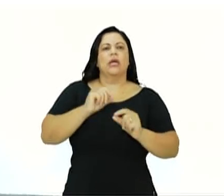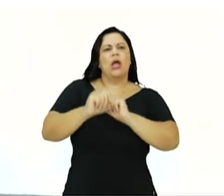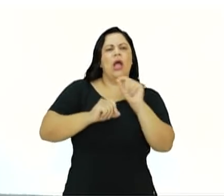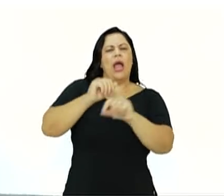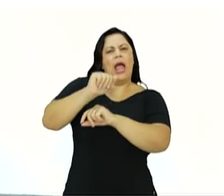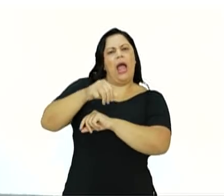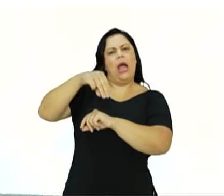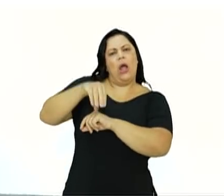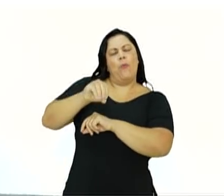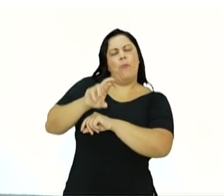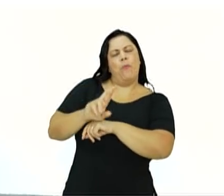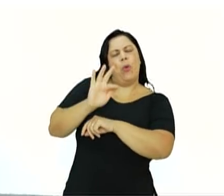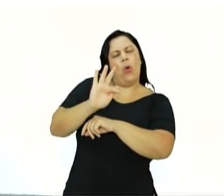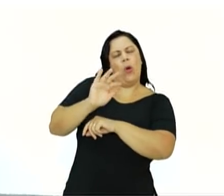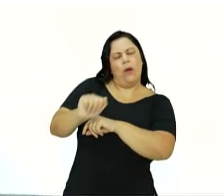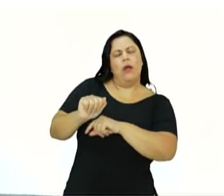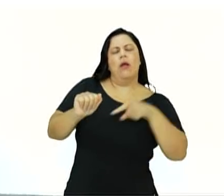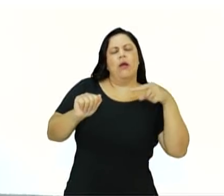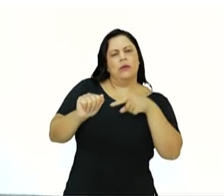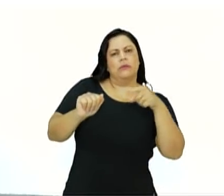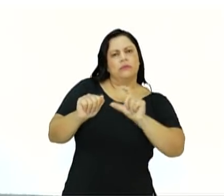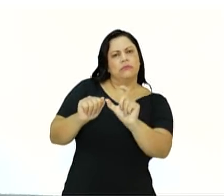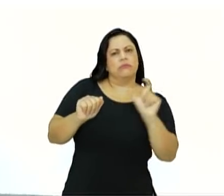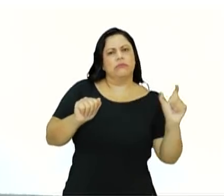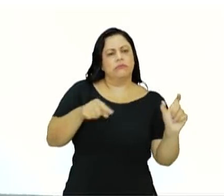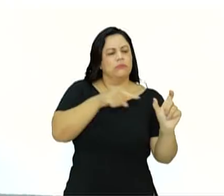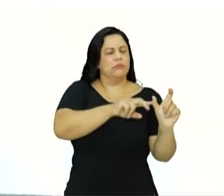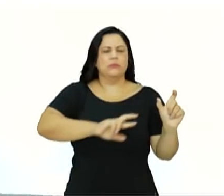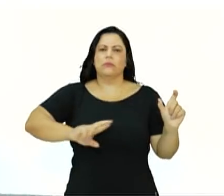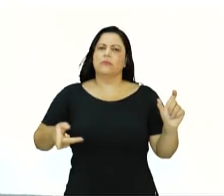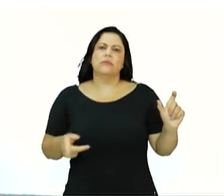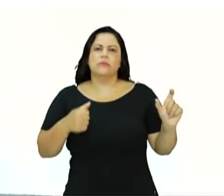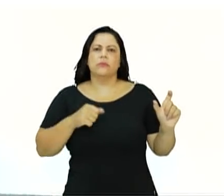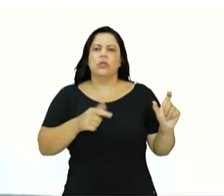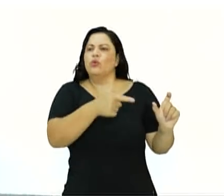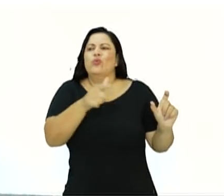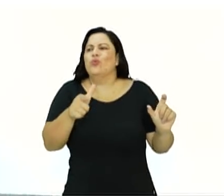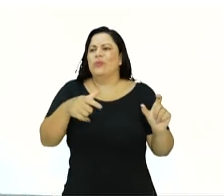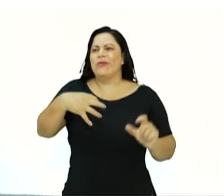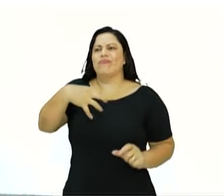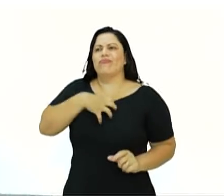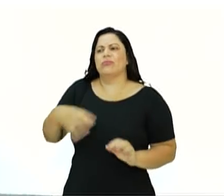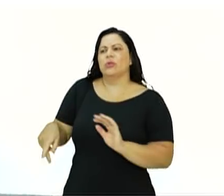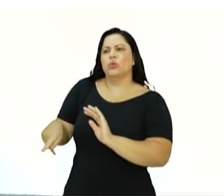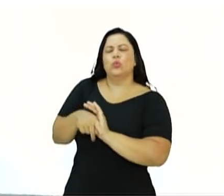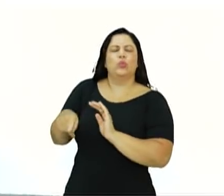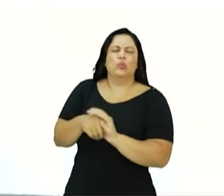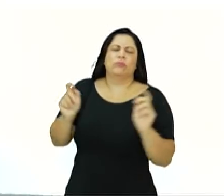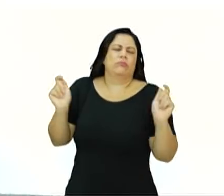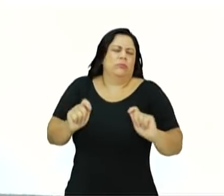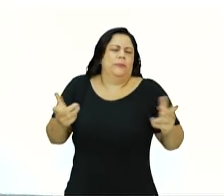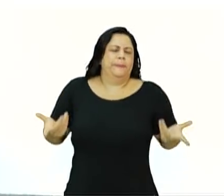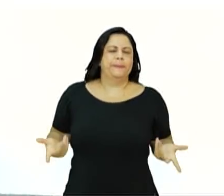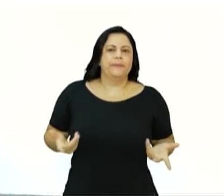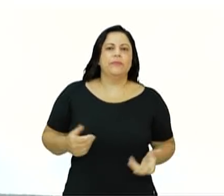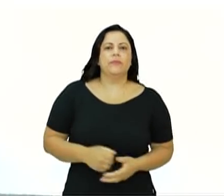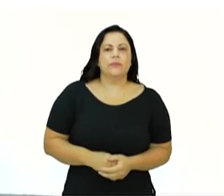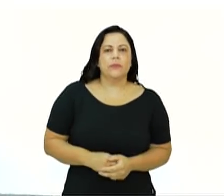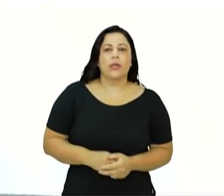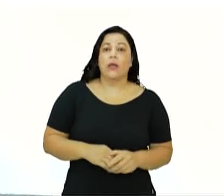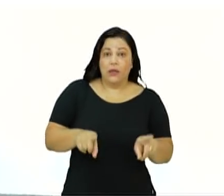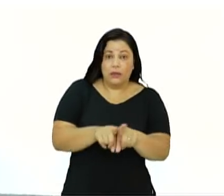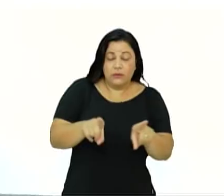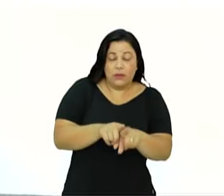Olha que palavrinha diferente, amorfa, né? Amorfa é algo que não tem uma forma definida, tá? Então a gente chama de amorfa. E também por